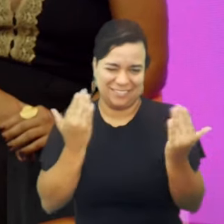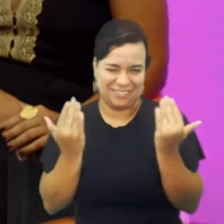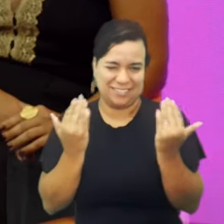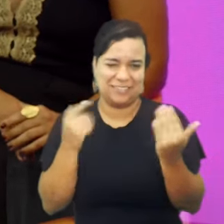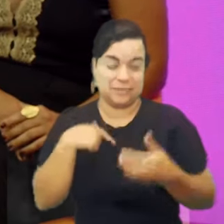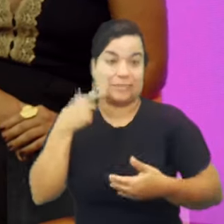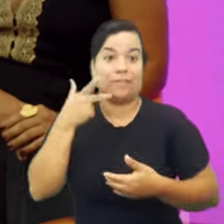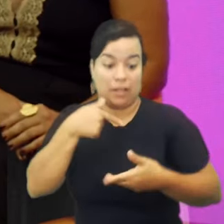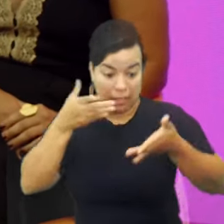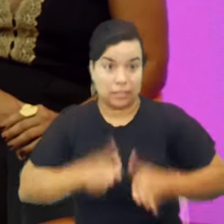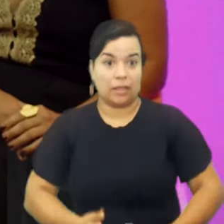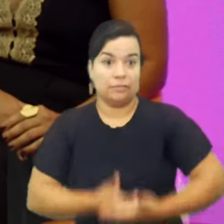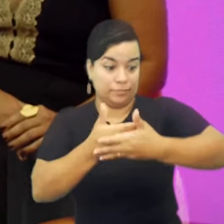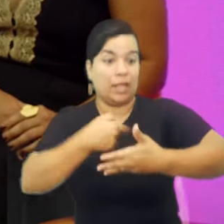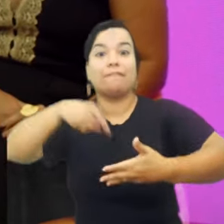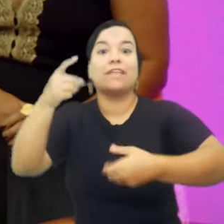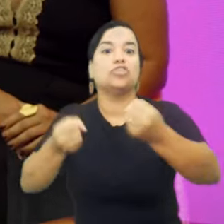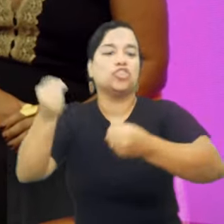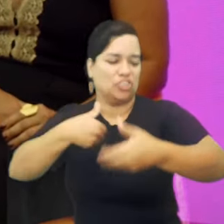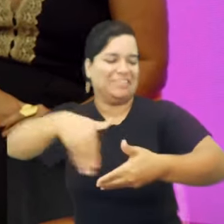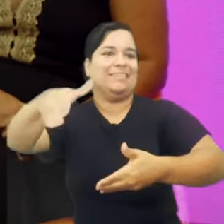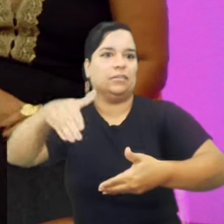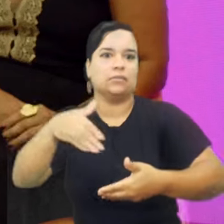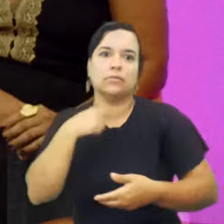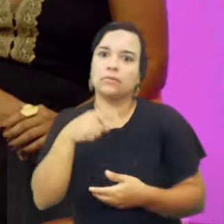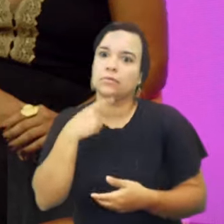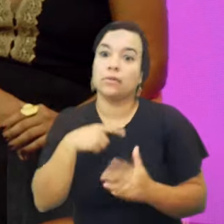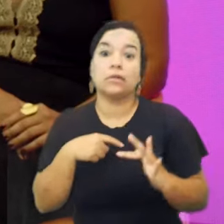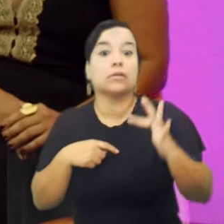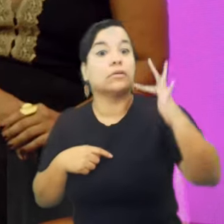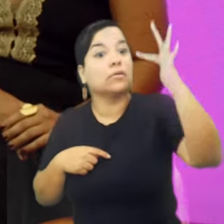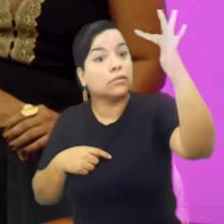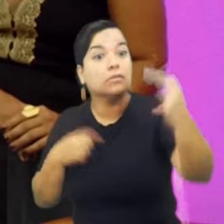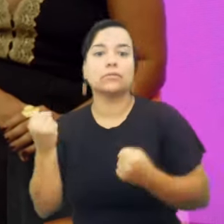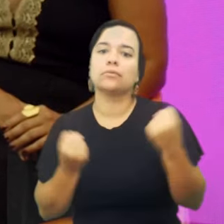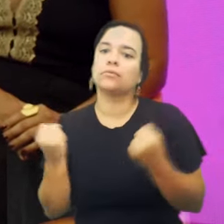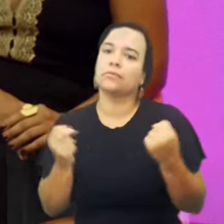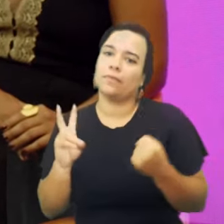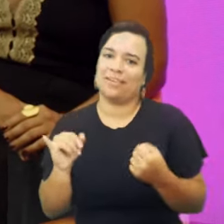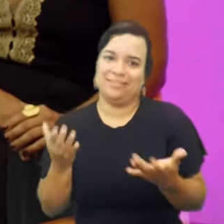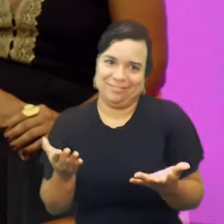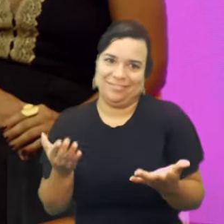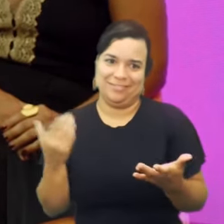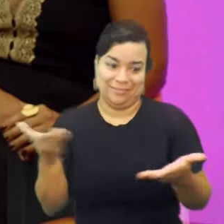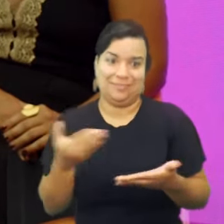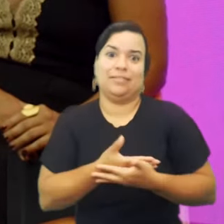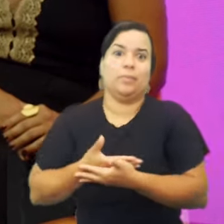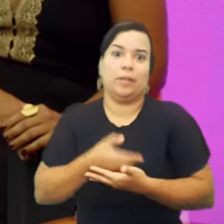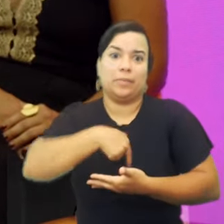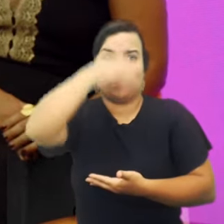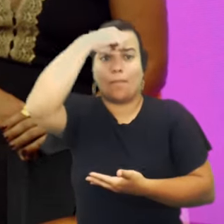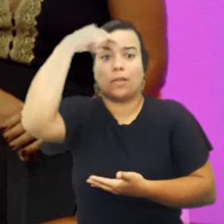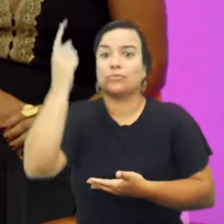naquele exato momento que ele acabou de nascer, que ele vai dirigir. Um dia ele vai dirigir. Naquele momento, não adianta pedir